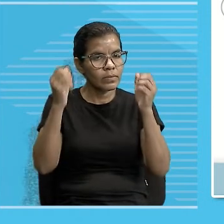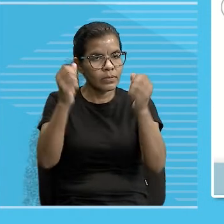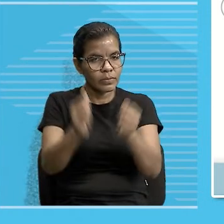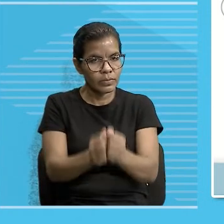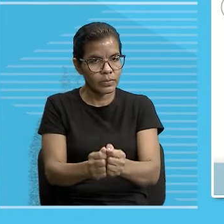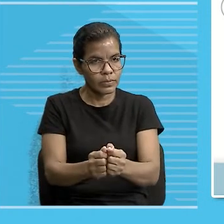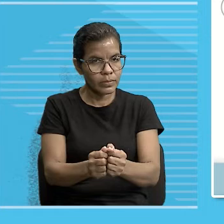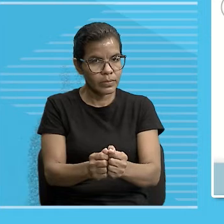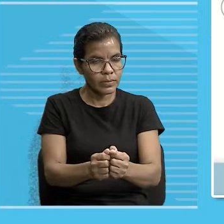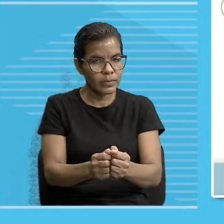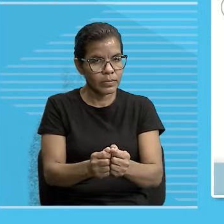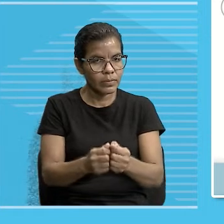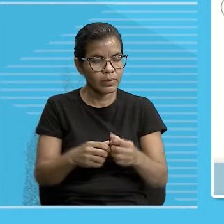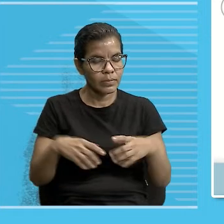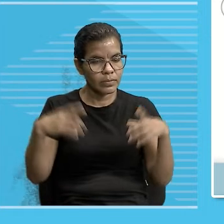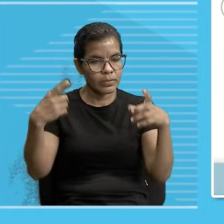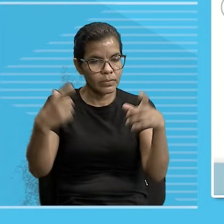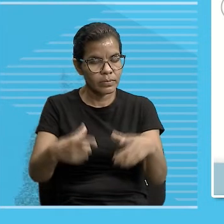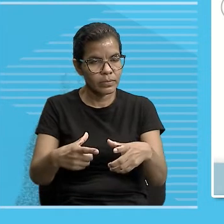mesmo fluido,